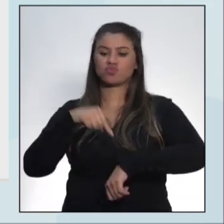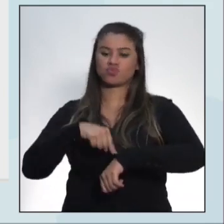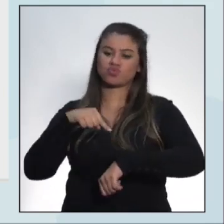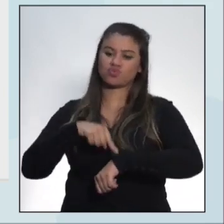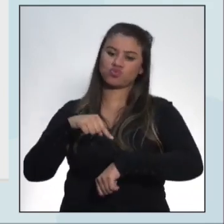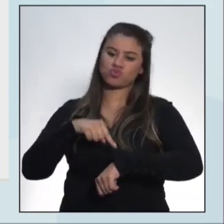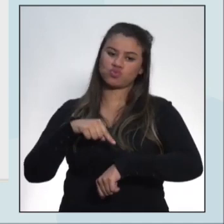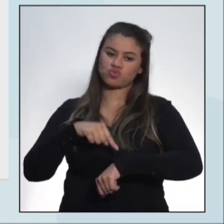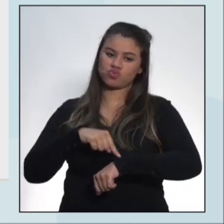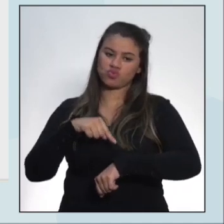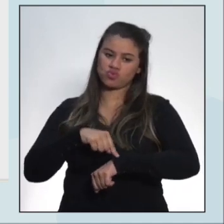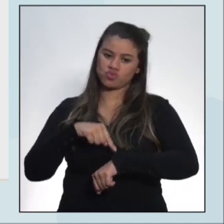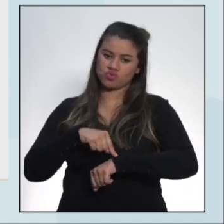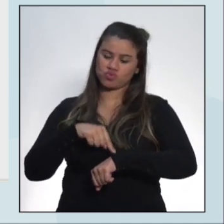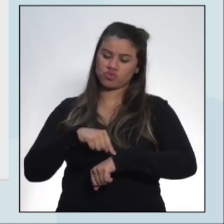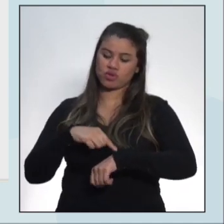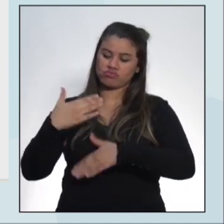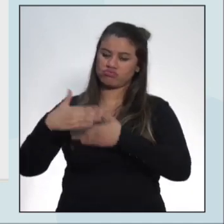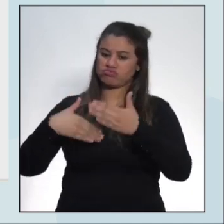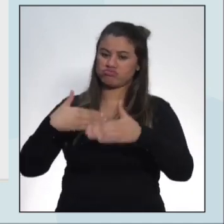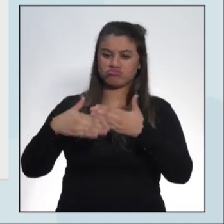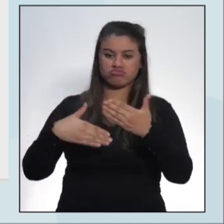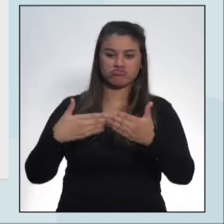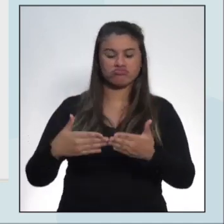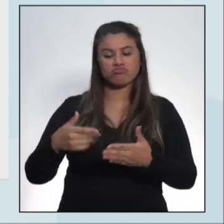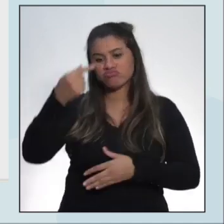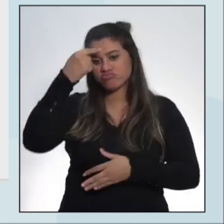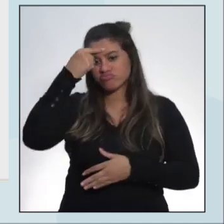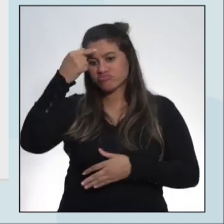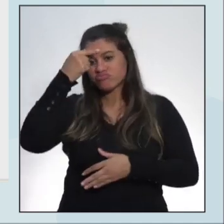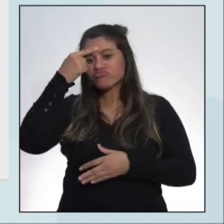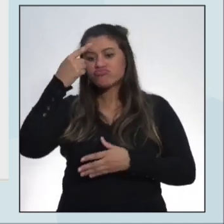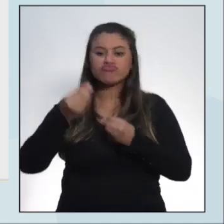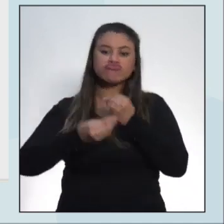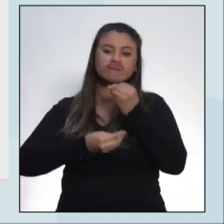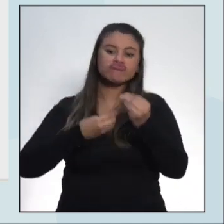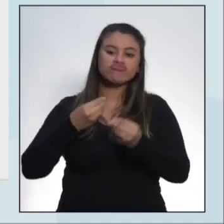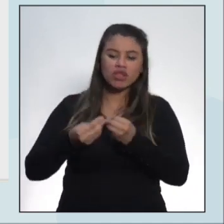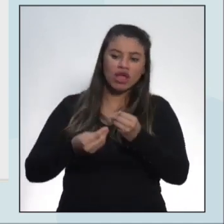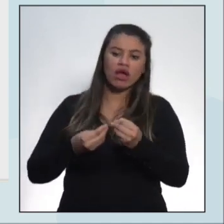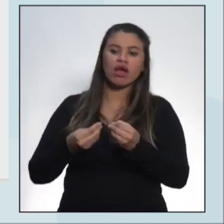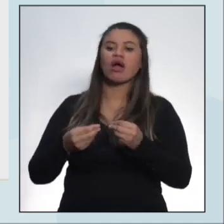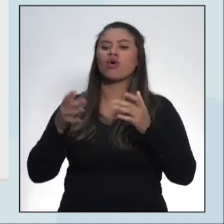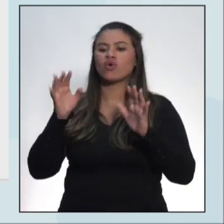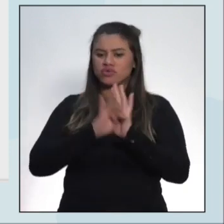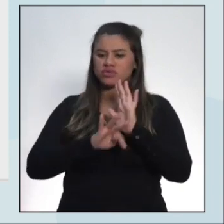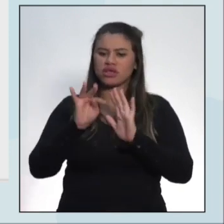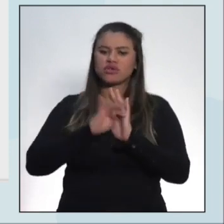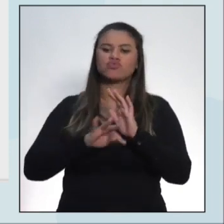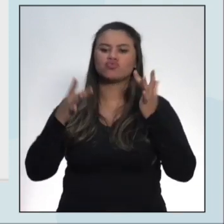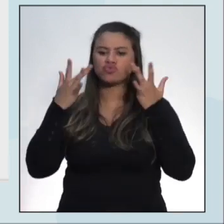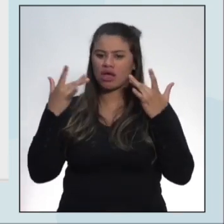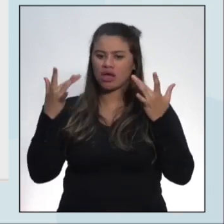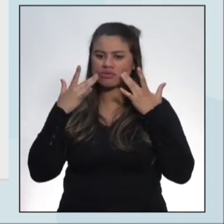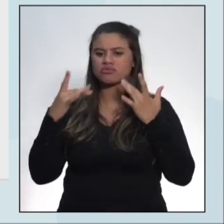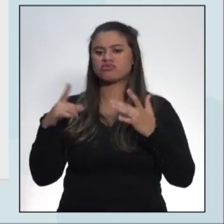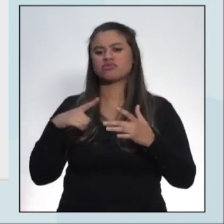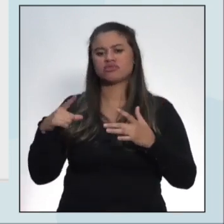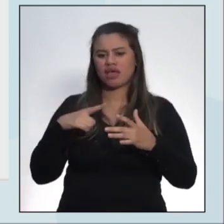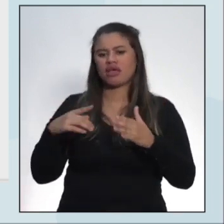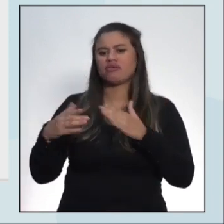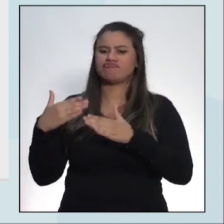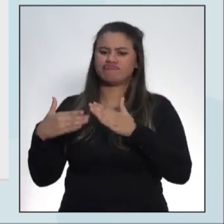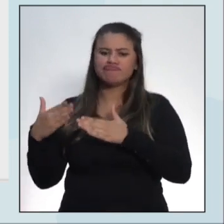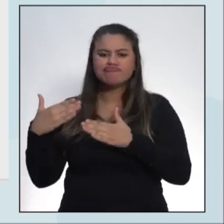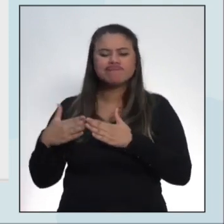a estrutura, como o tempo se desenvolve, se o tempo é psicológico, mesmo no texto teatral acontece muitas digressões,